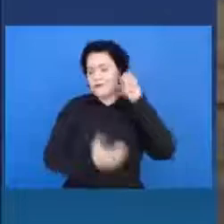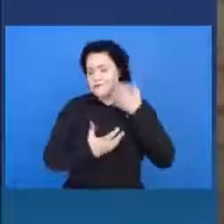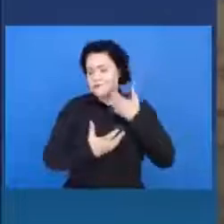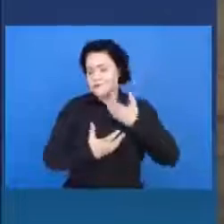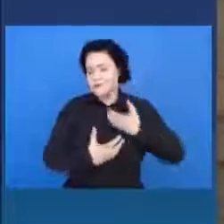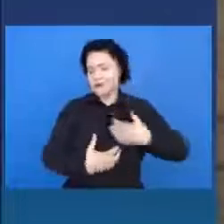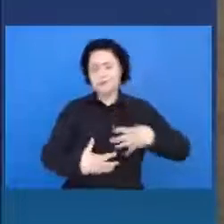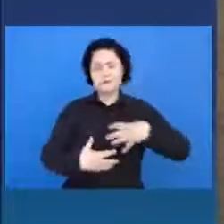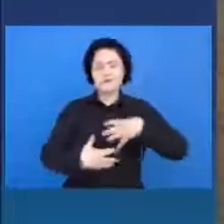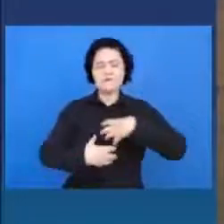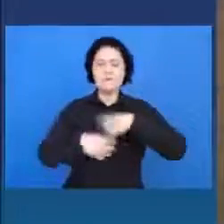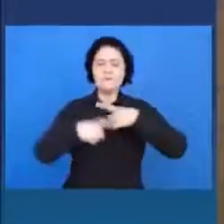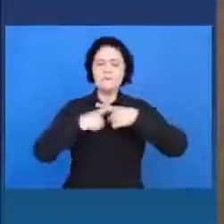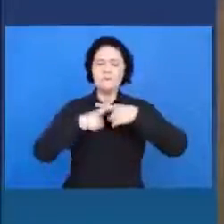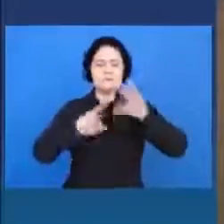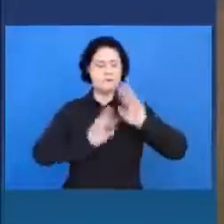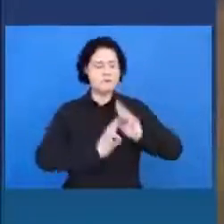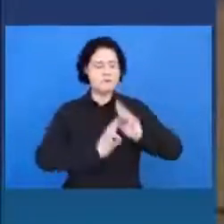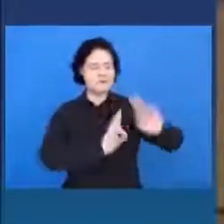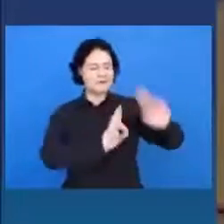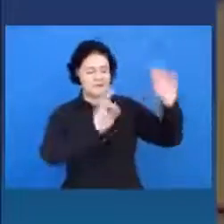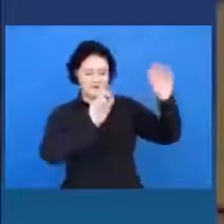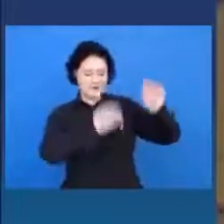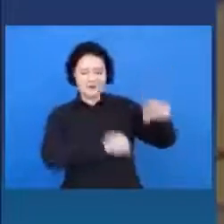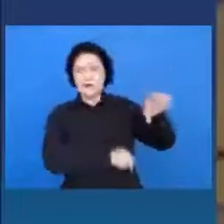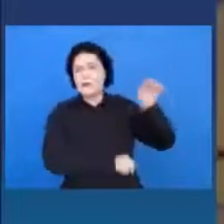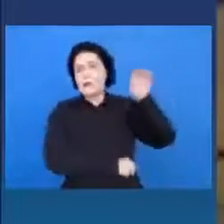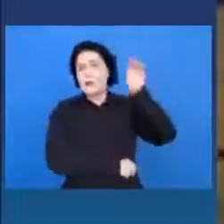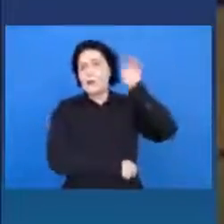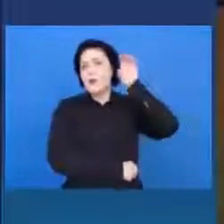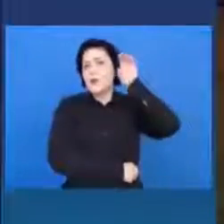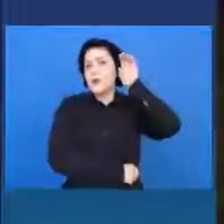como um hino de esperança é